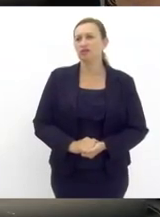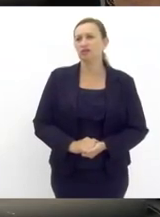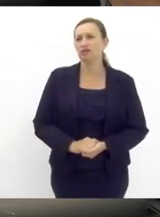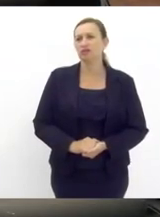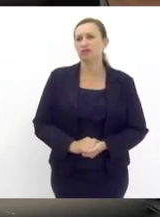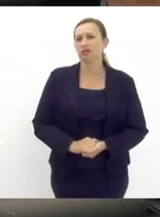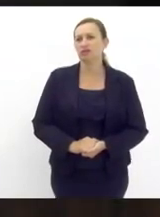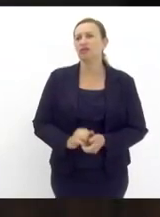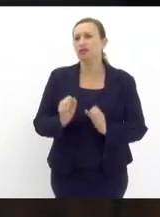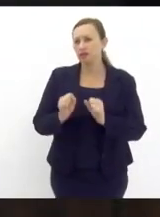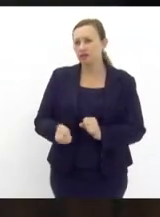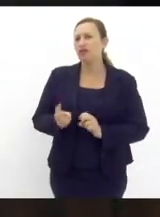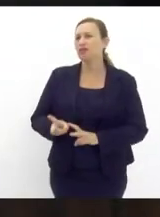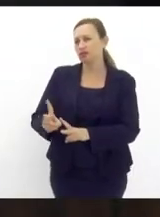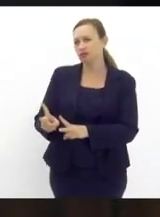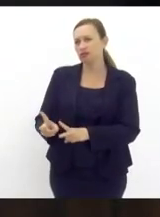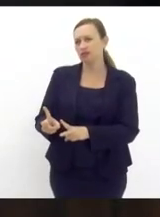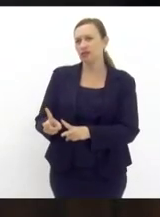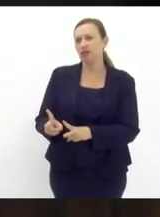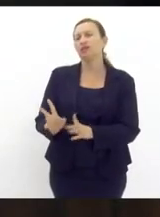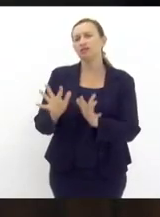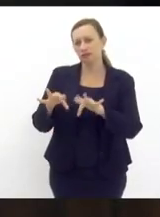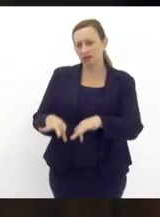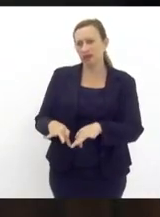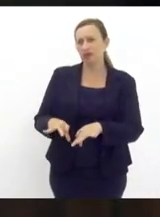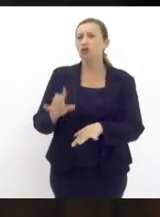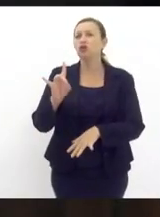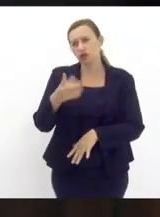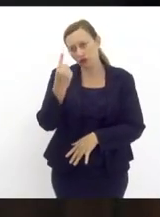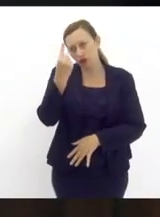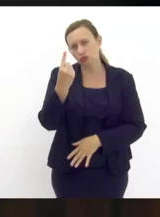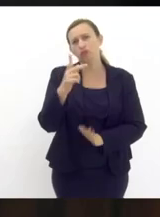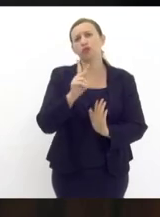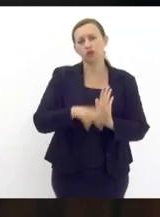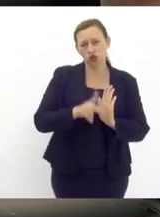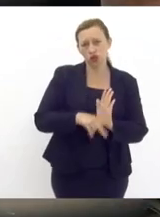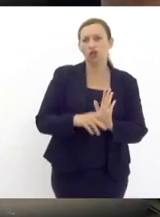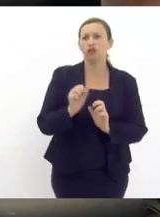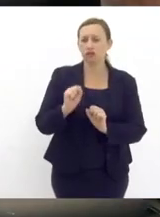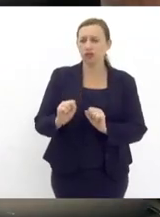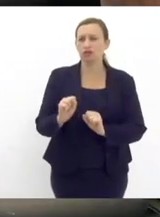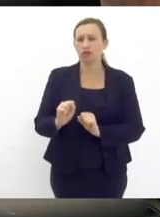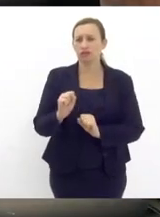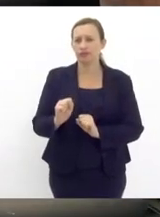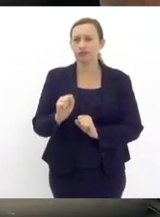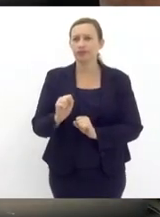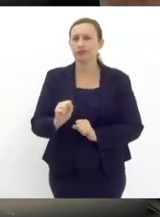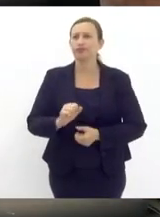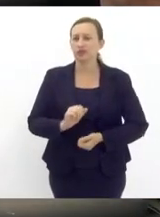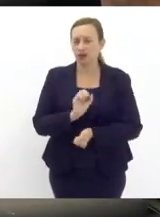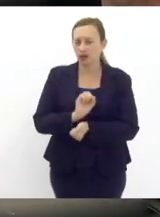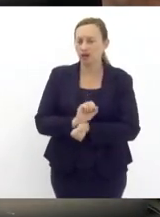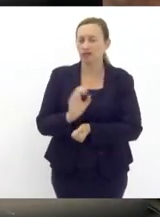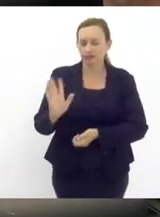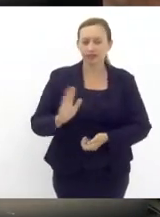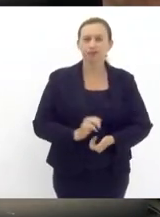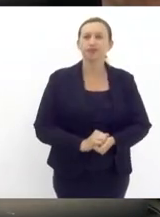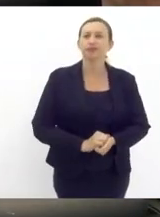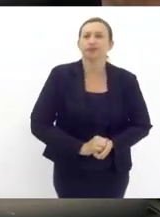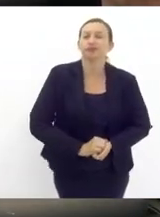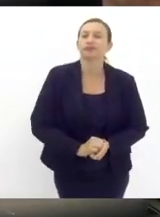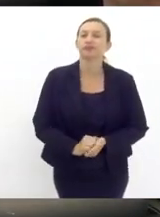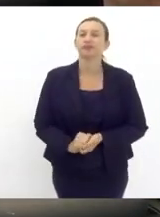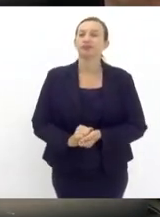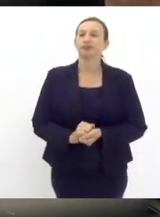posso continuar aqui a pauta e só falta um projeto para fazer um comunicado já já termina